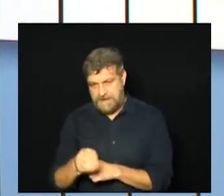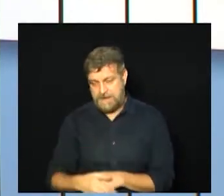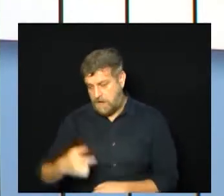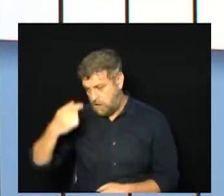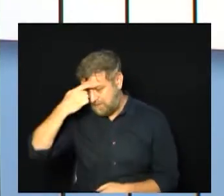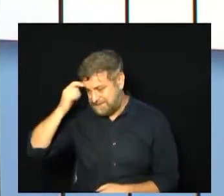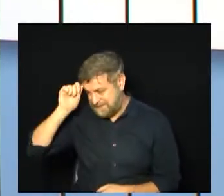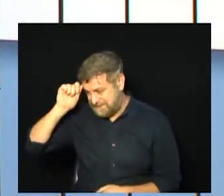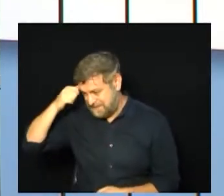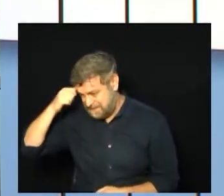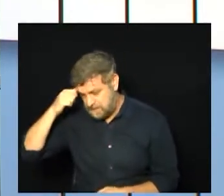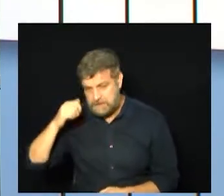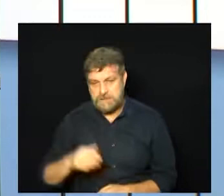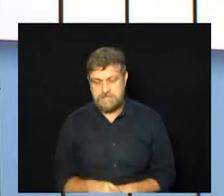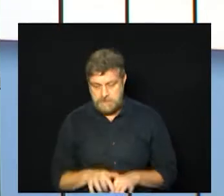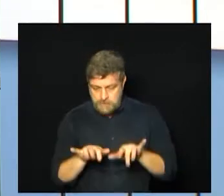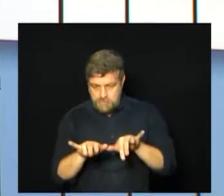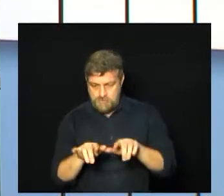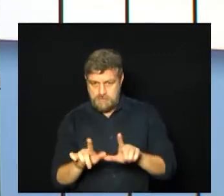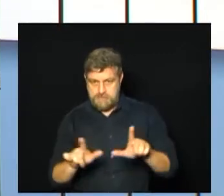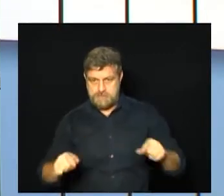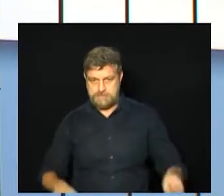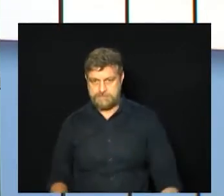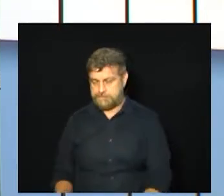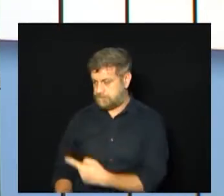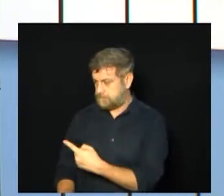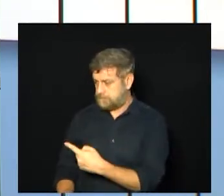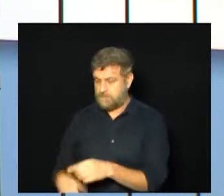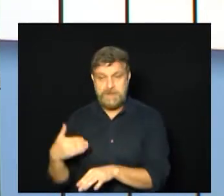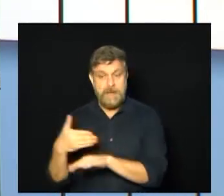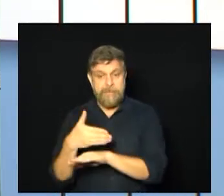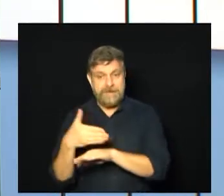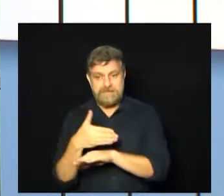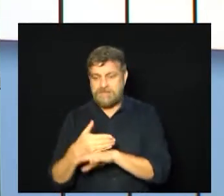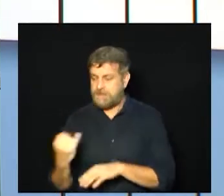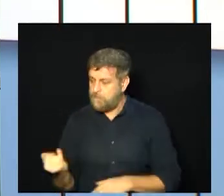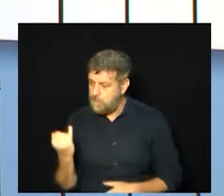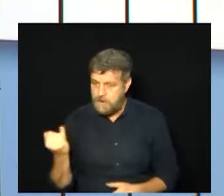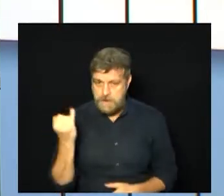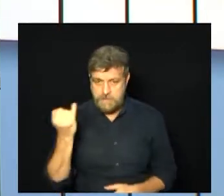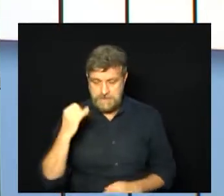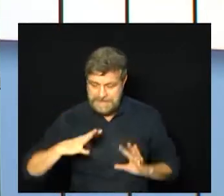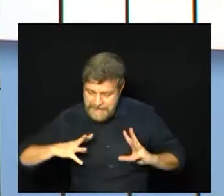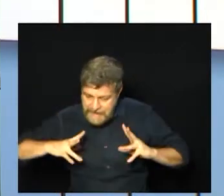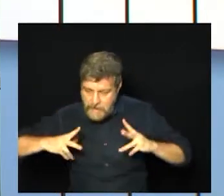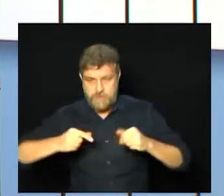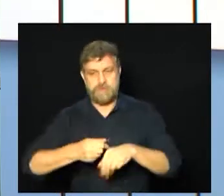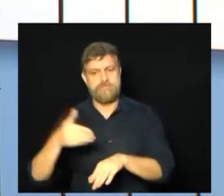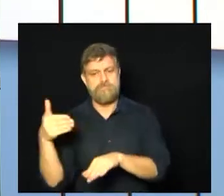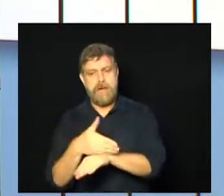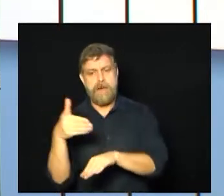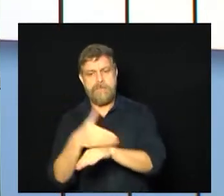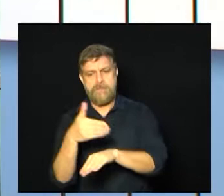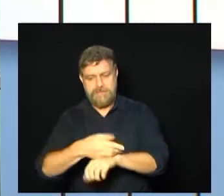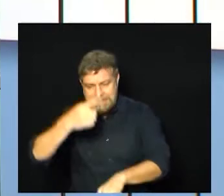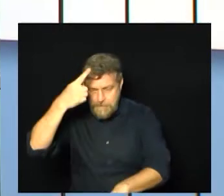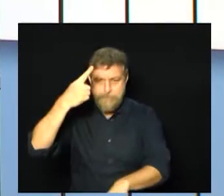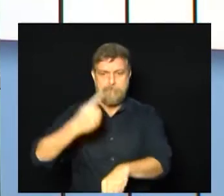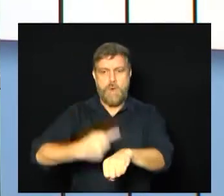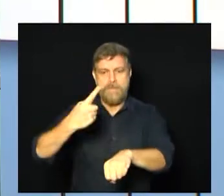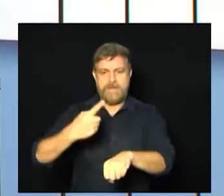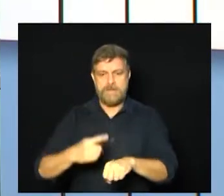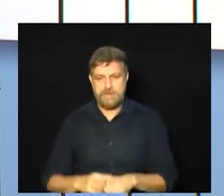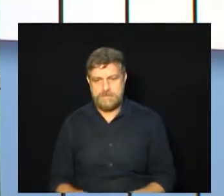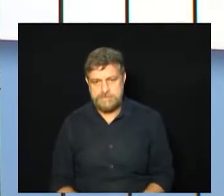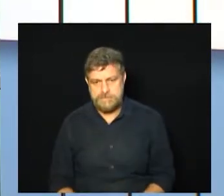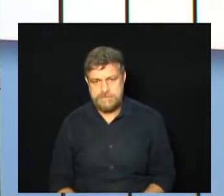campinas.sp.gov.br/Consciência Negra. Entre lá e veja em qual evento você pode participar. É muito importante que todos nós participemos desse momento